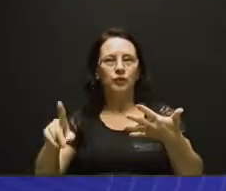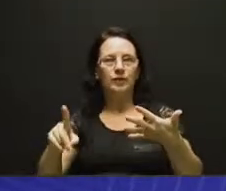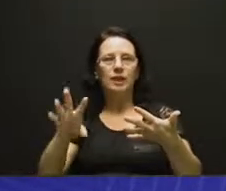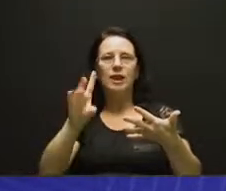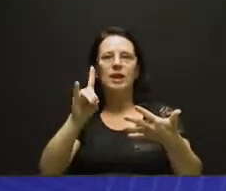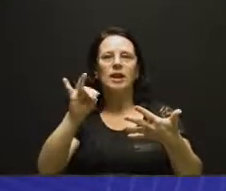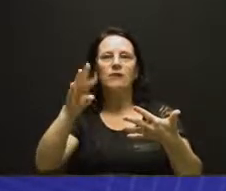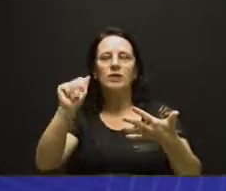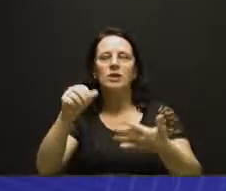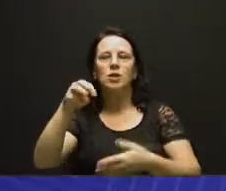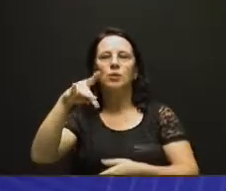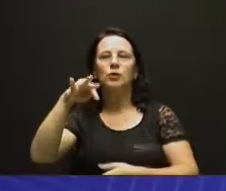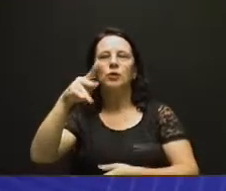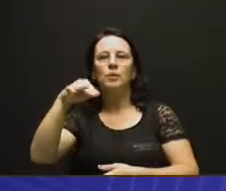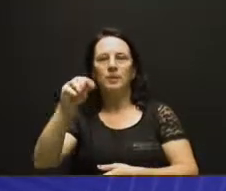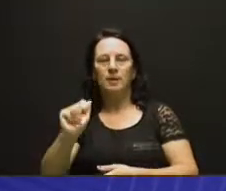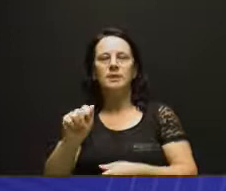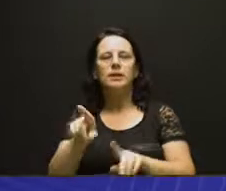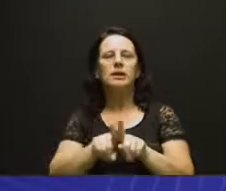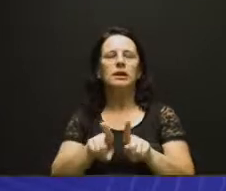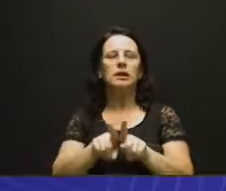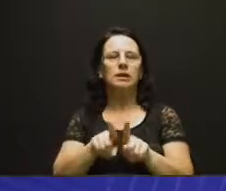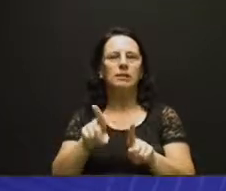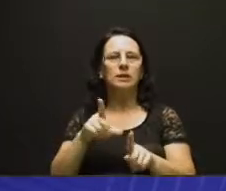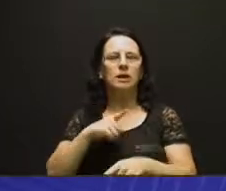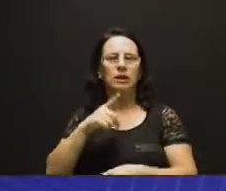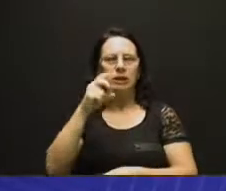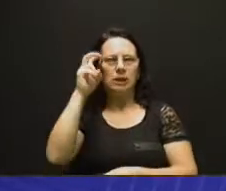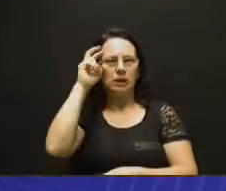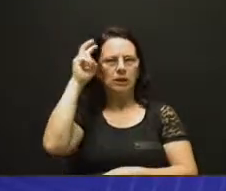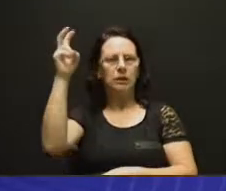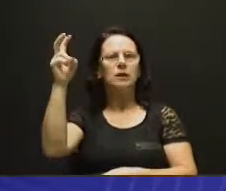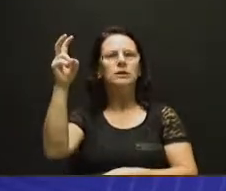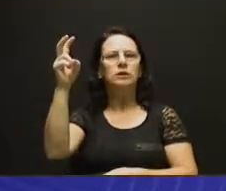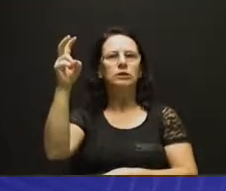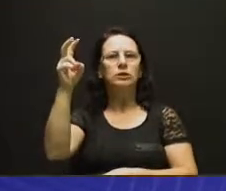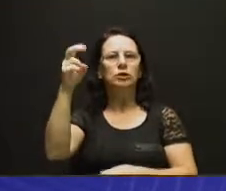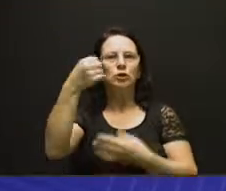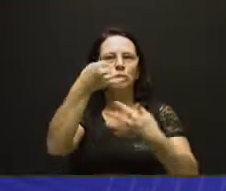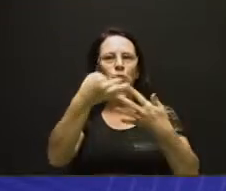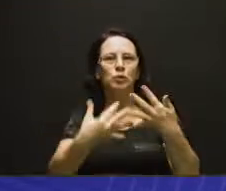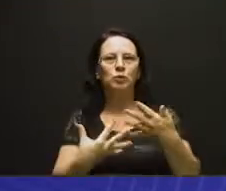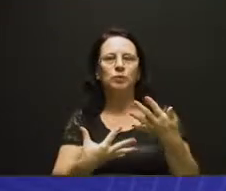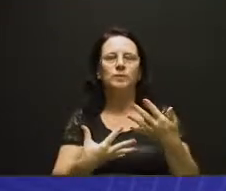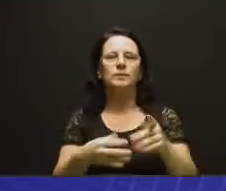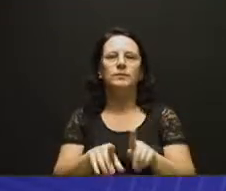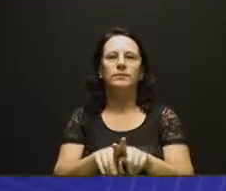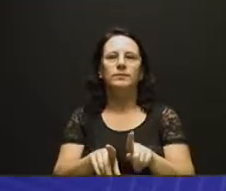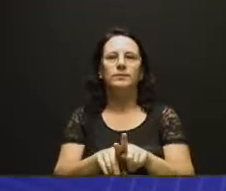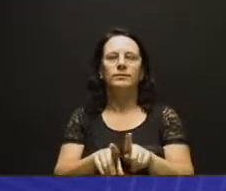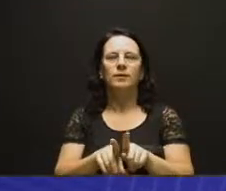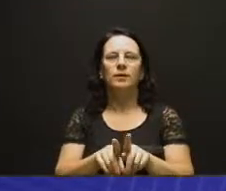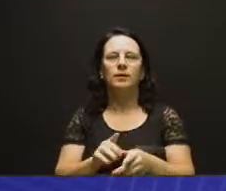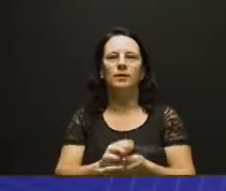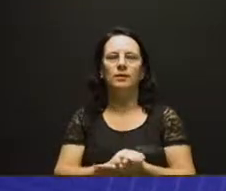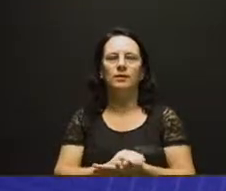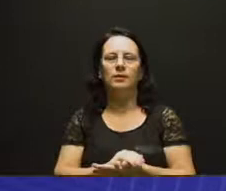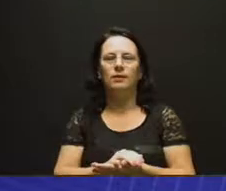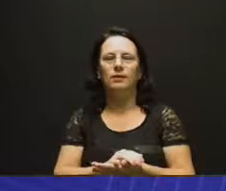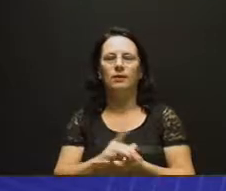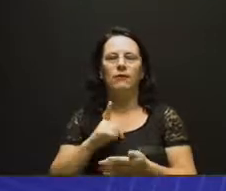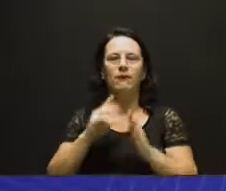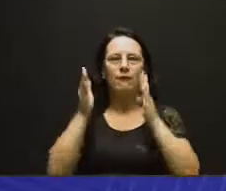deficiências múltiplas hoje a gente também tem que olhar para as inteligências múltiplas então todo esse conceito dessa transformação de conceitos que